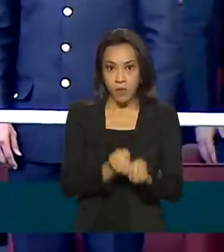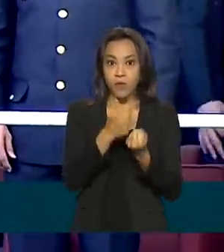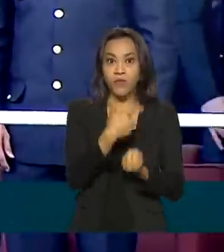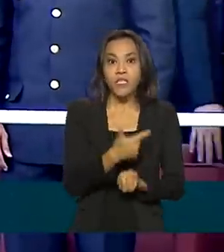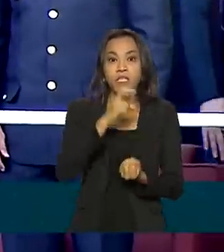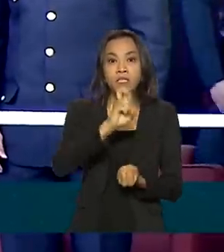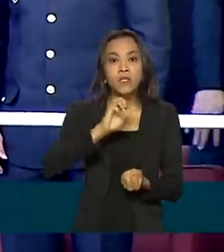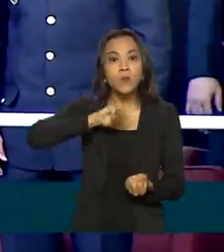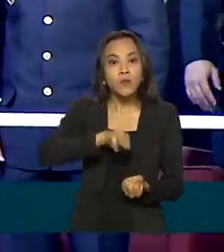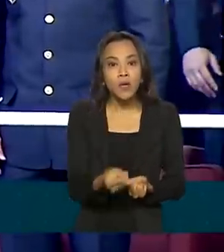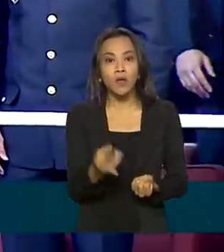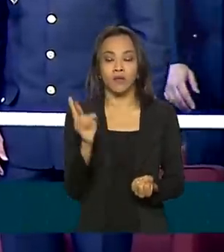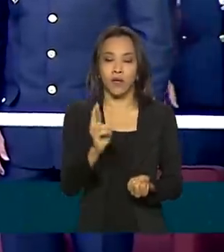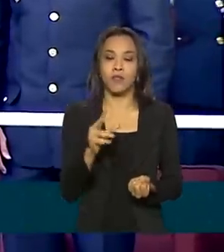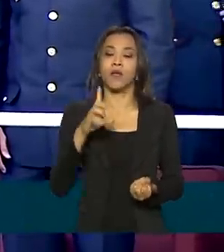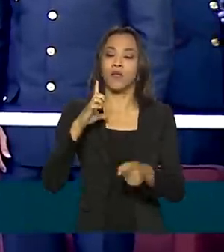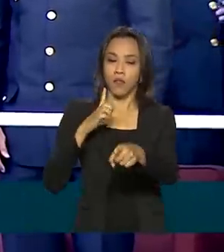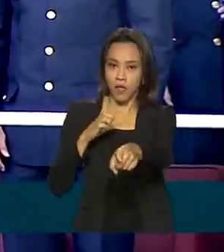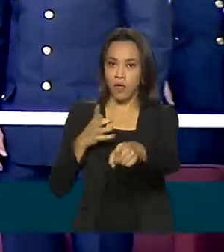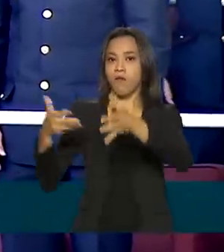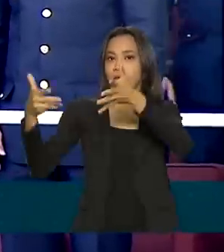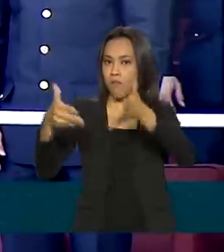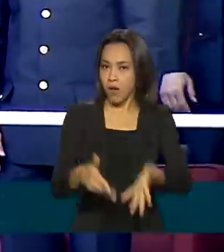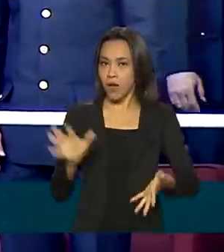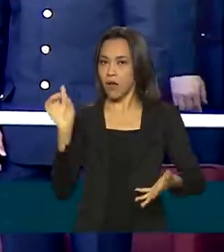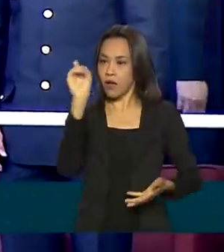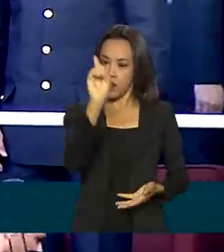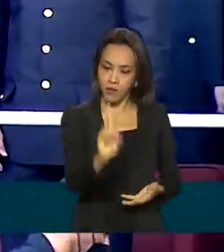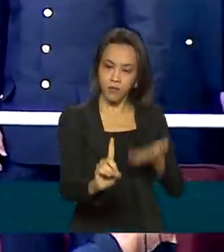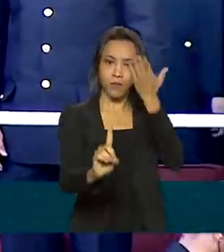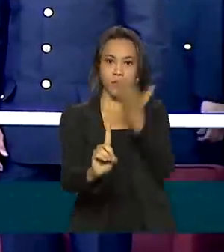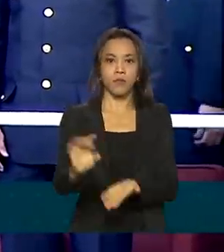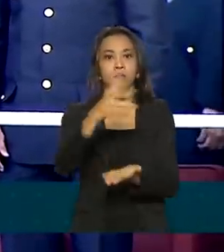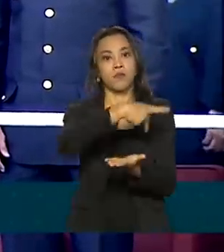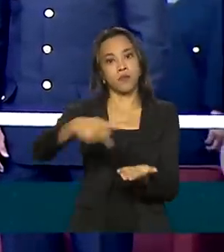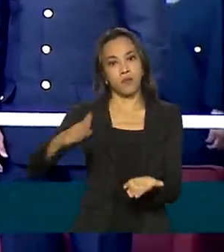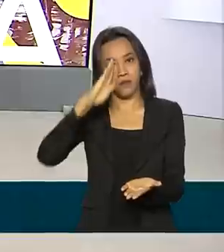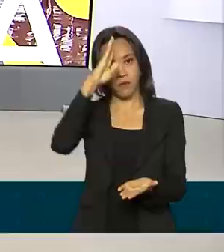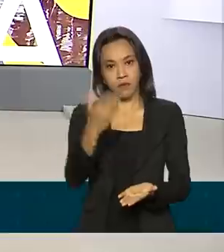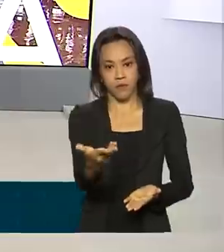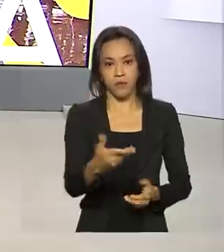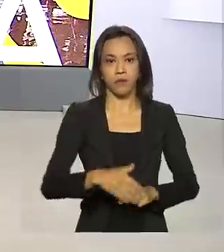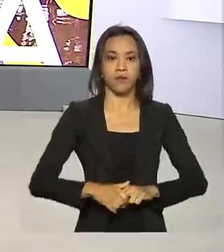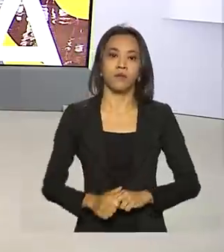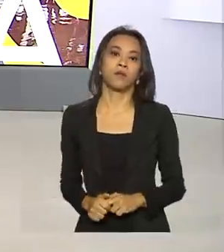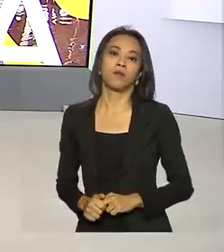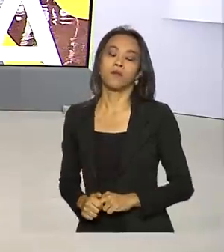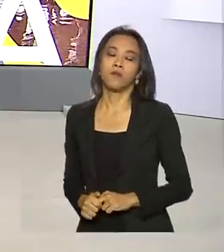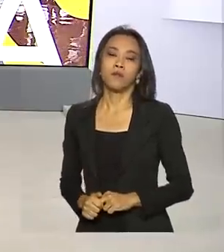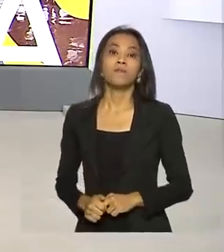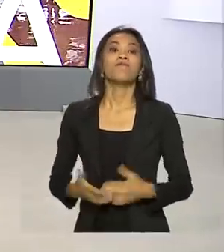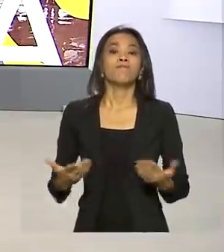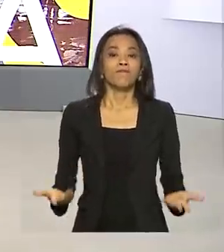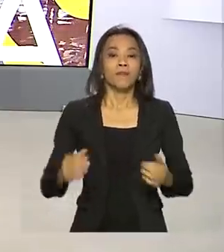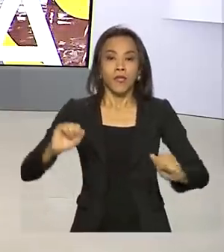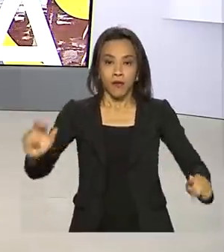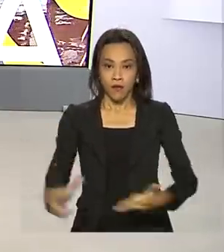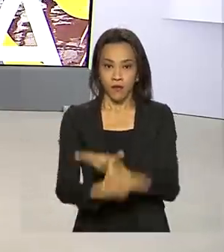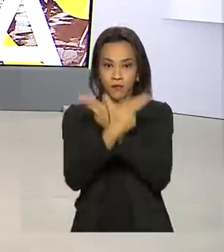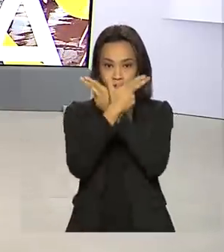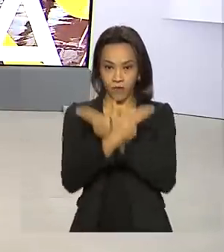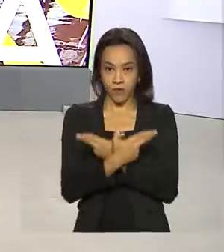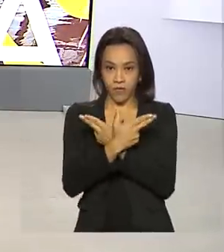a cerimônia contou com a participação do presidente Jair bolsonaro e a força aérea brasileira